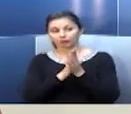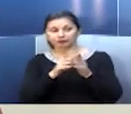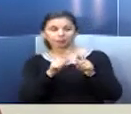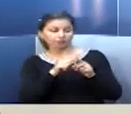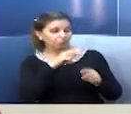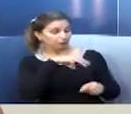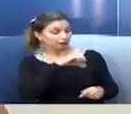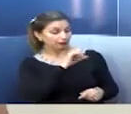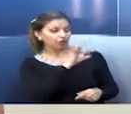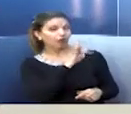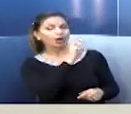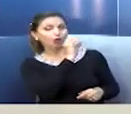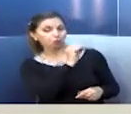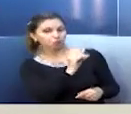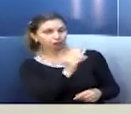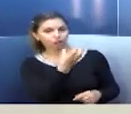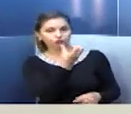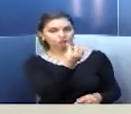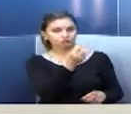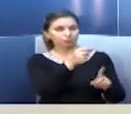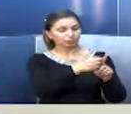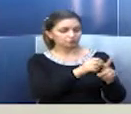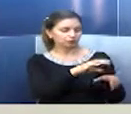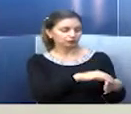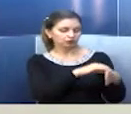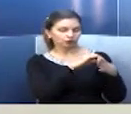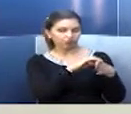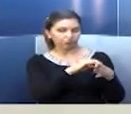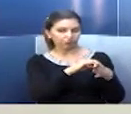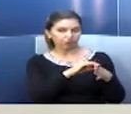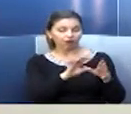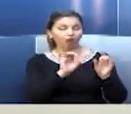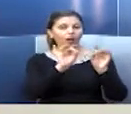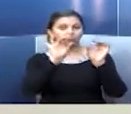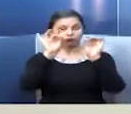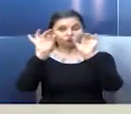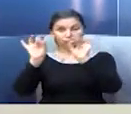pelos 6 meses que ele ficou na liderança, destacar